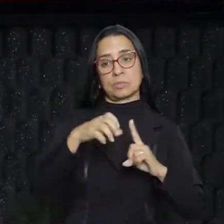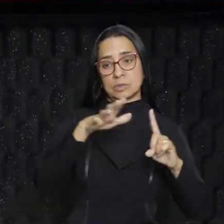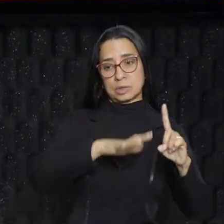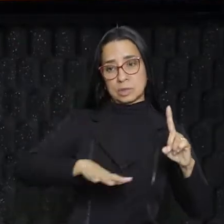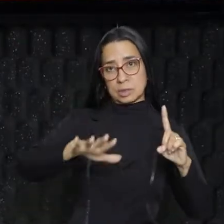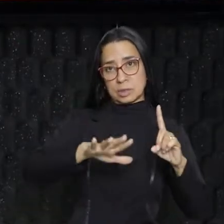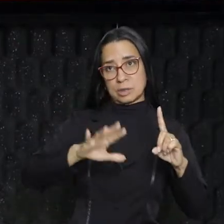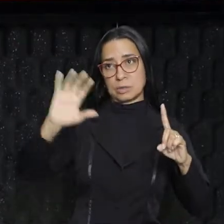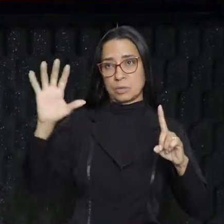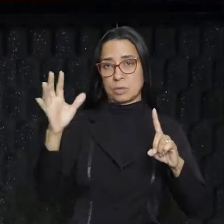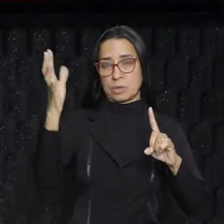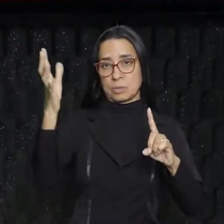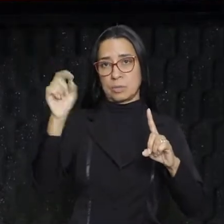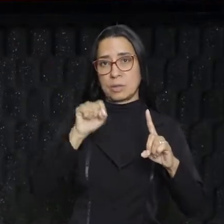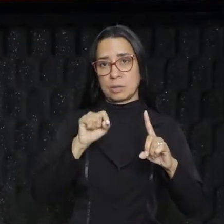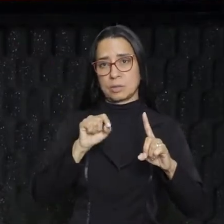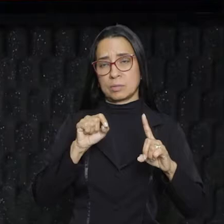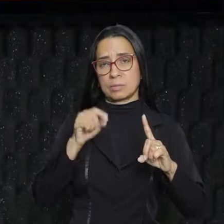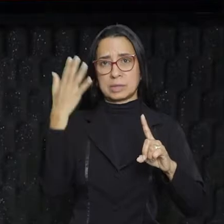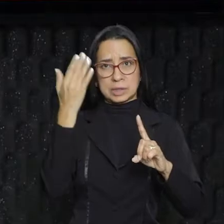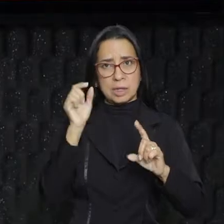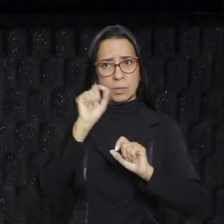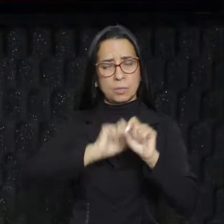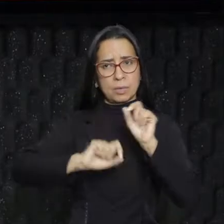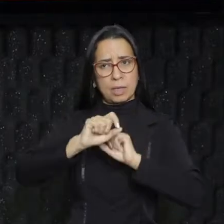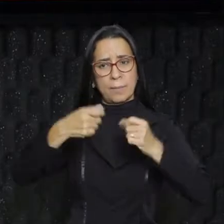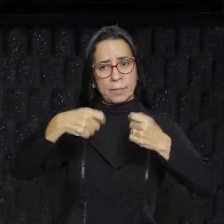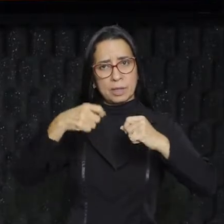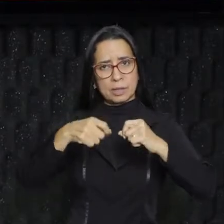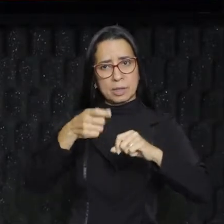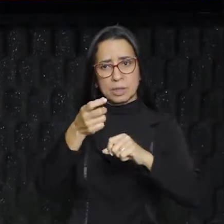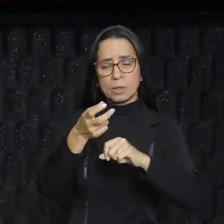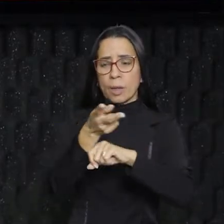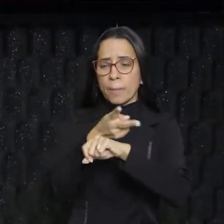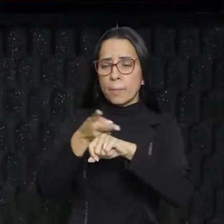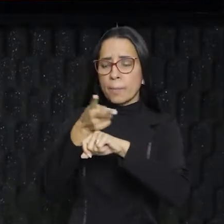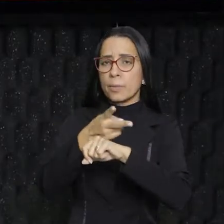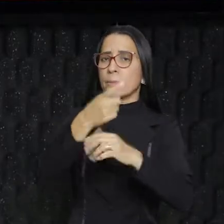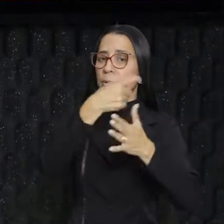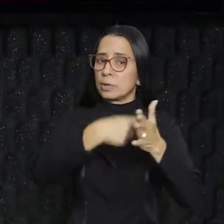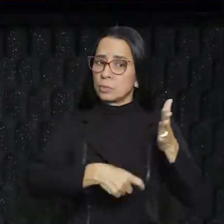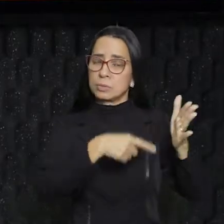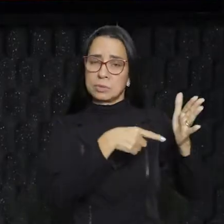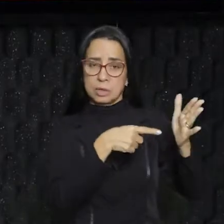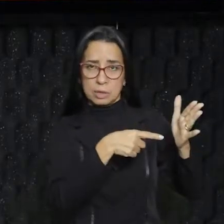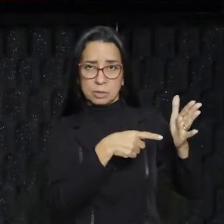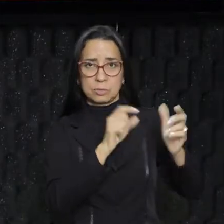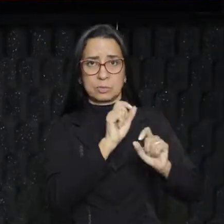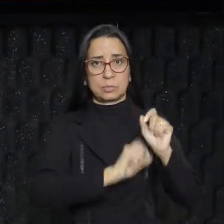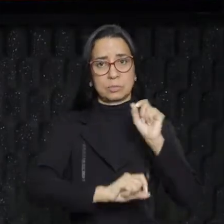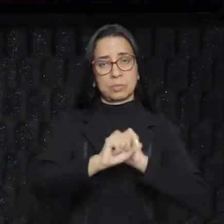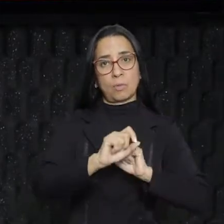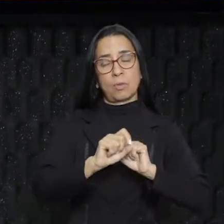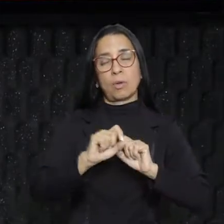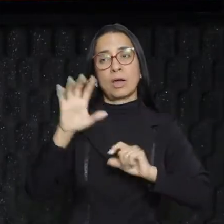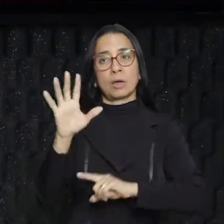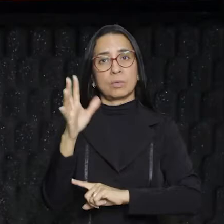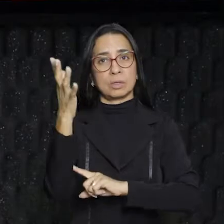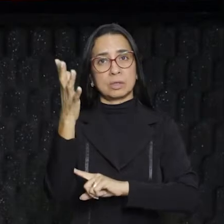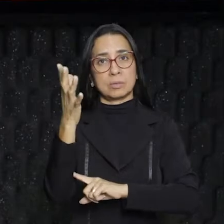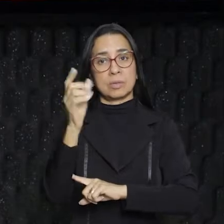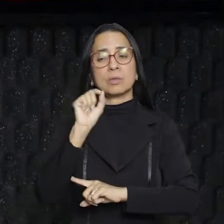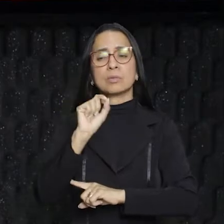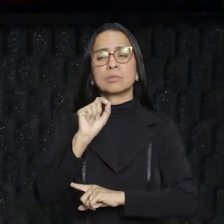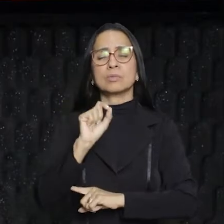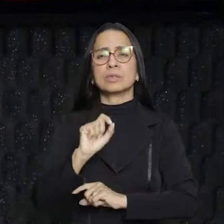Europa agora, eu já sei o que é, eu preciso buscar no texto as evidências, né, desse fenômeno que aconteceu na Europa